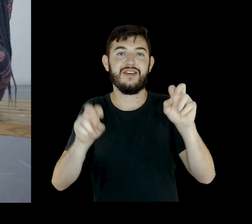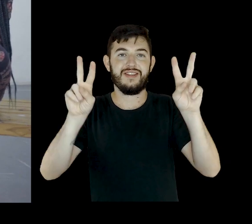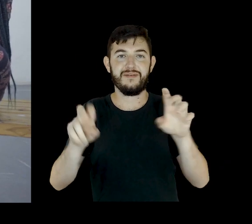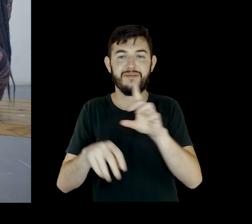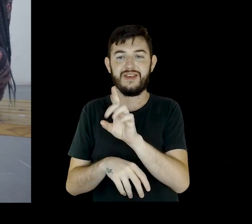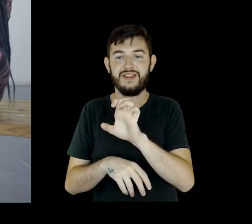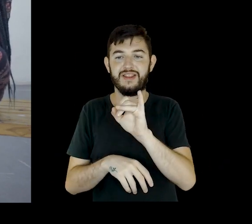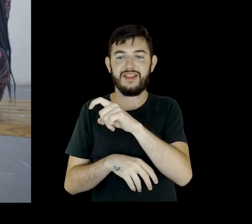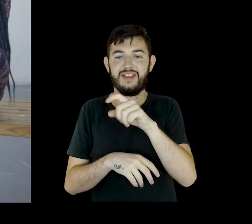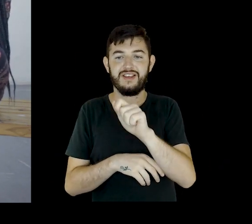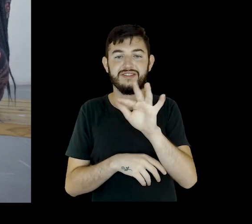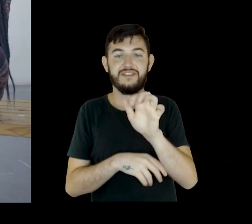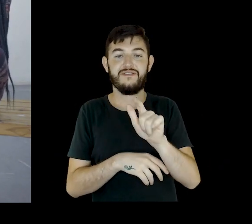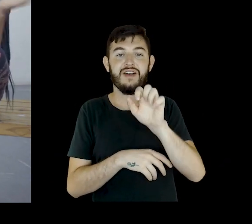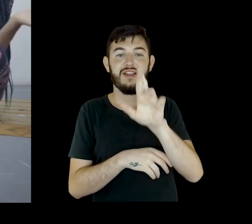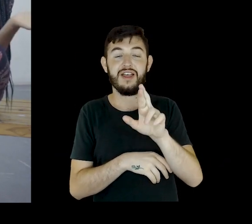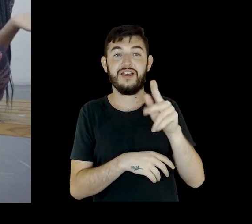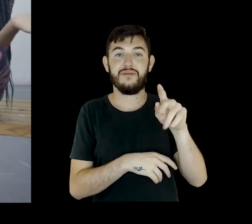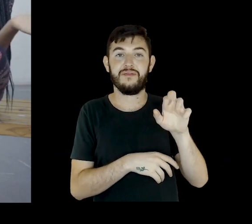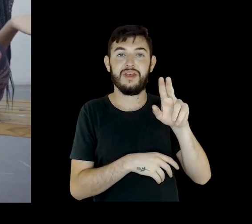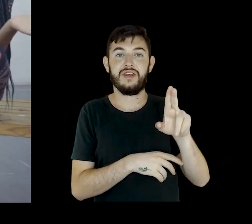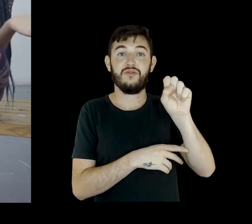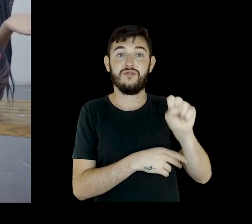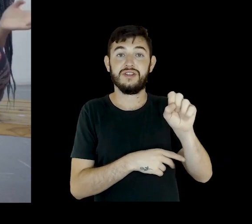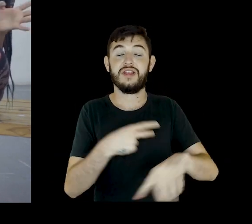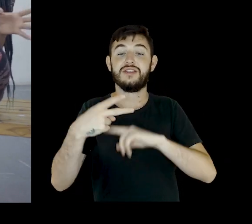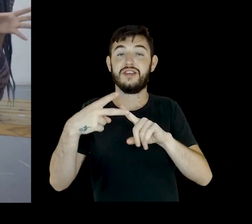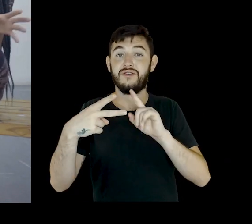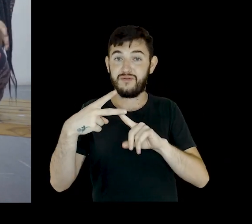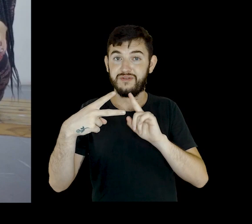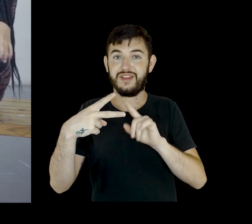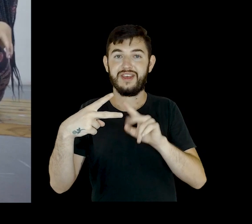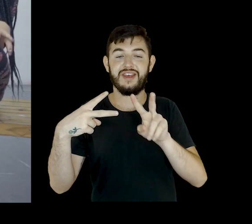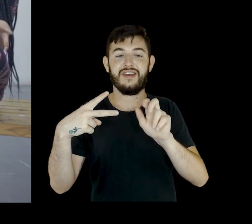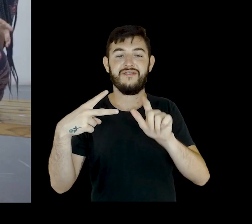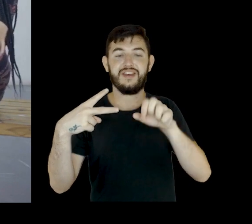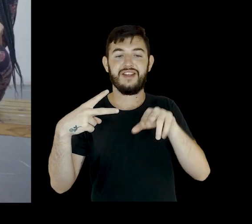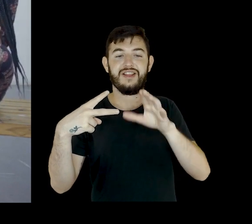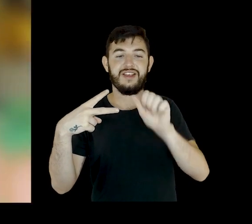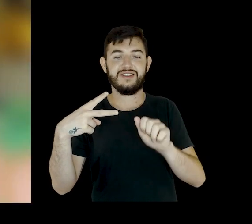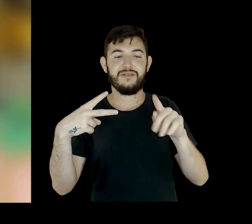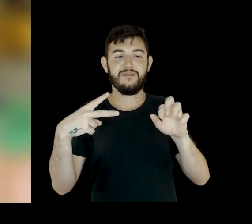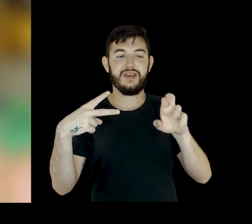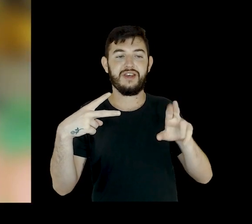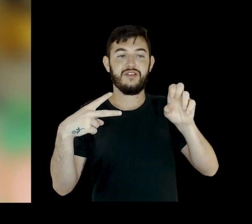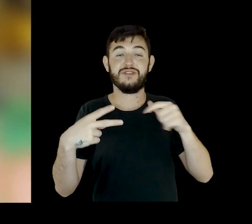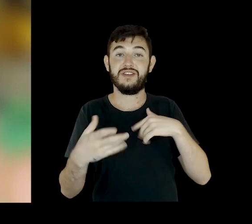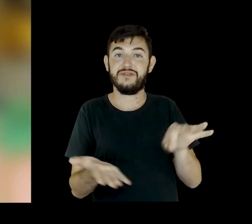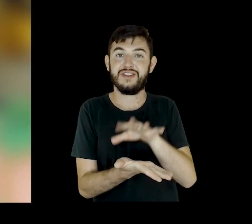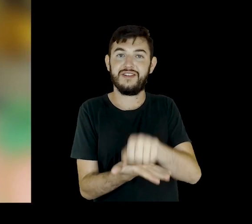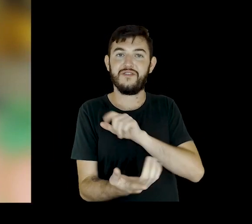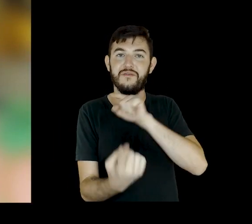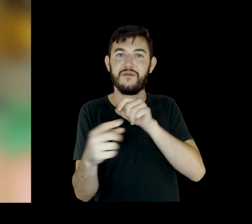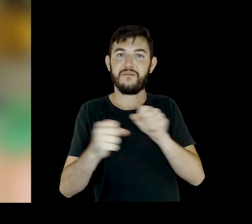Falar de Perus, que era da minha avó. E aí depois a Valença de Perus, que aí eu também vou trabalhar nessa escola como aderecista. Eu cheguei para me inscrever